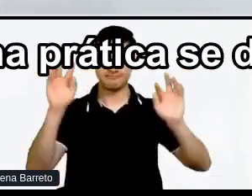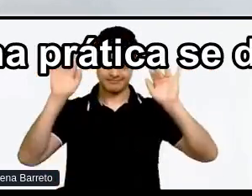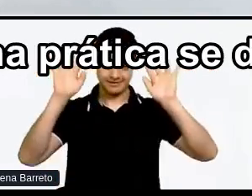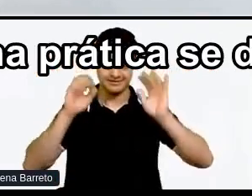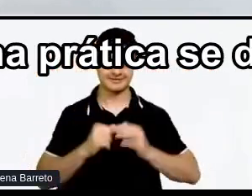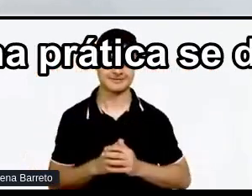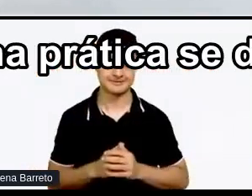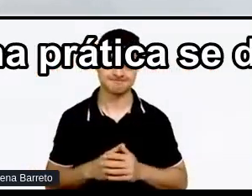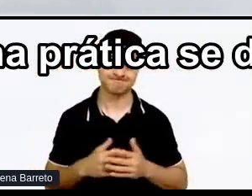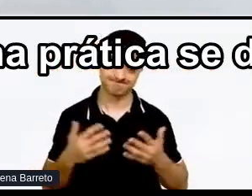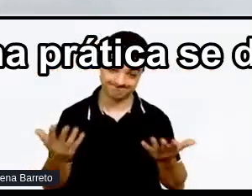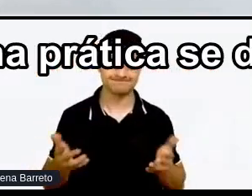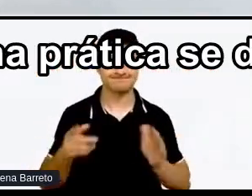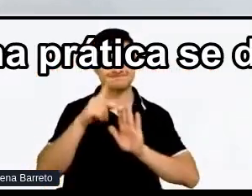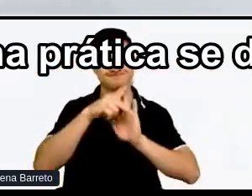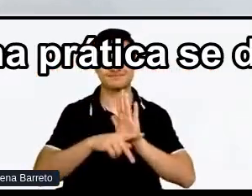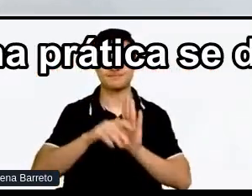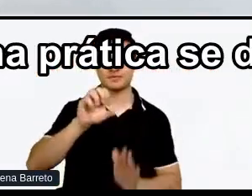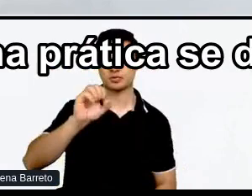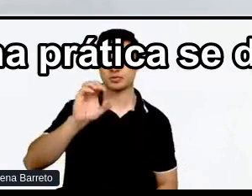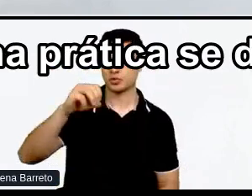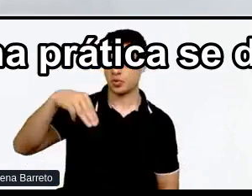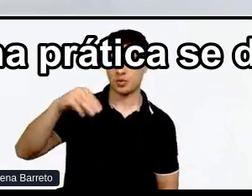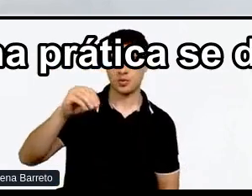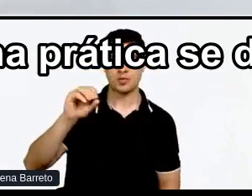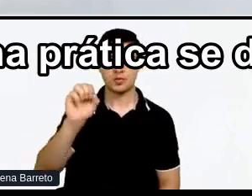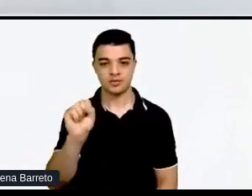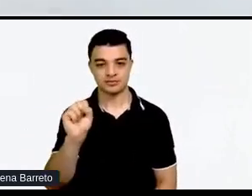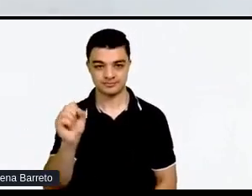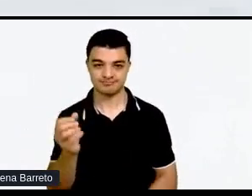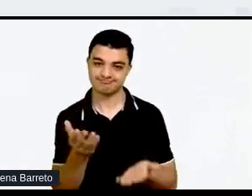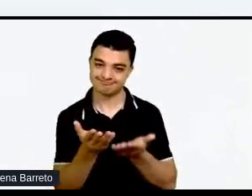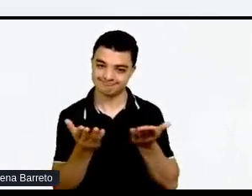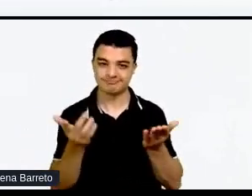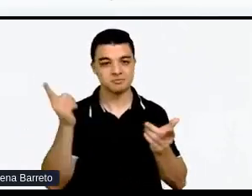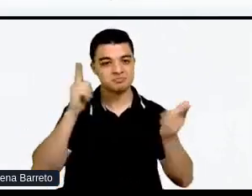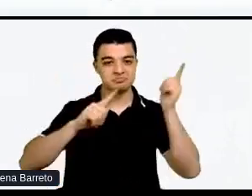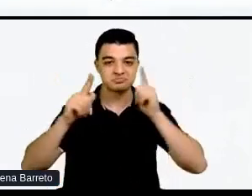na prática, né, se deu devido a todo o cenário.